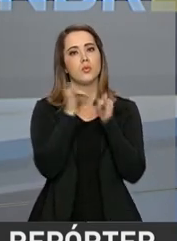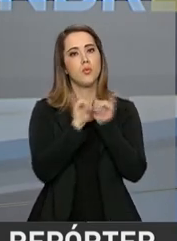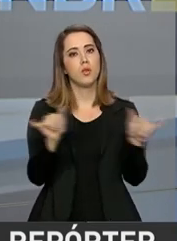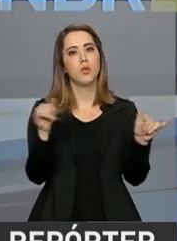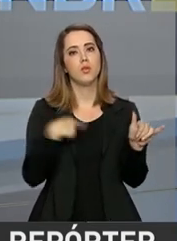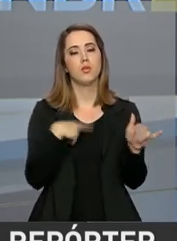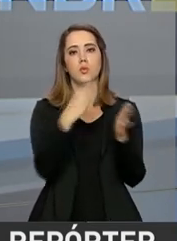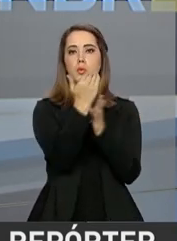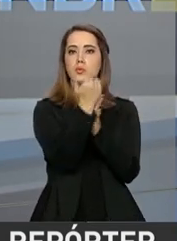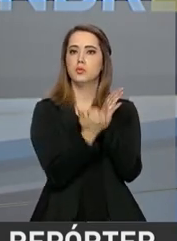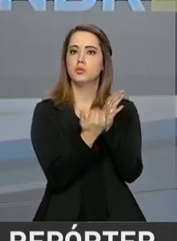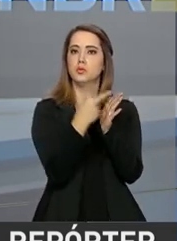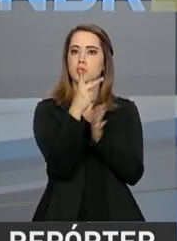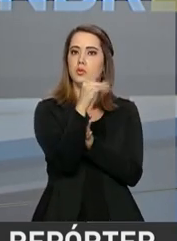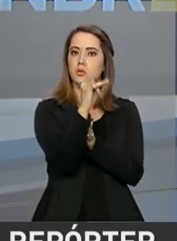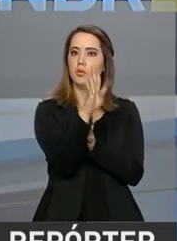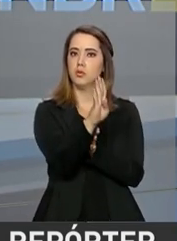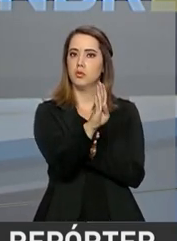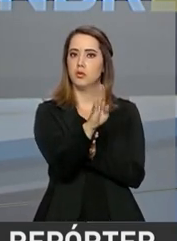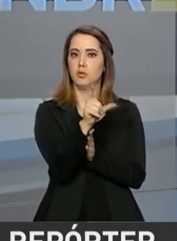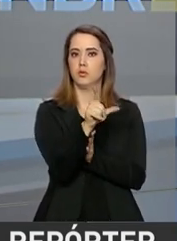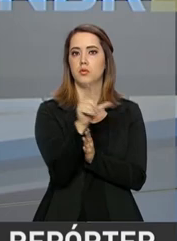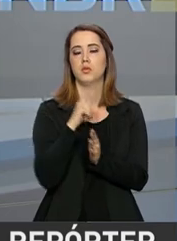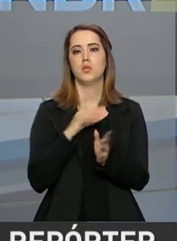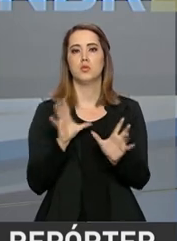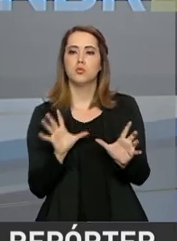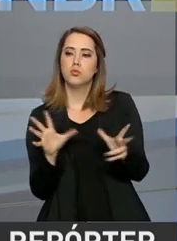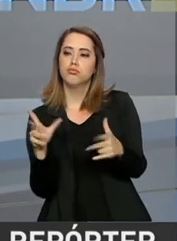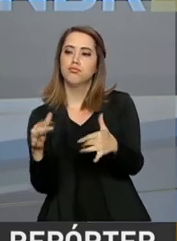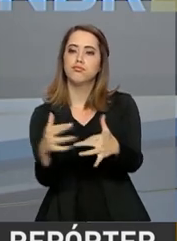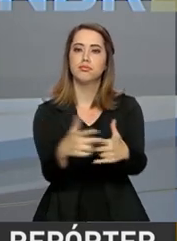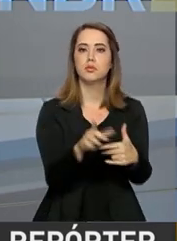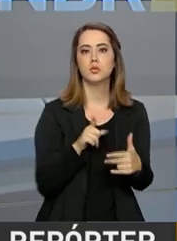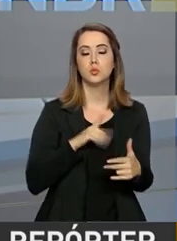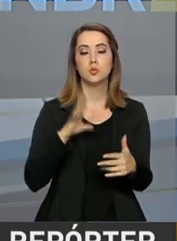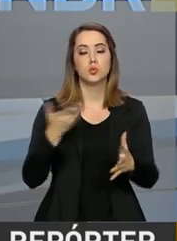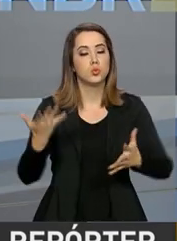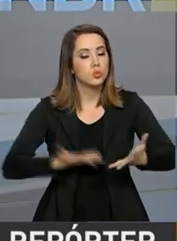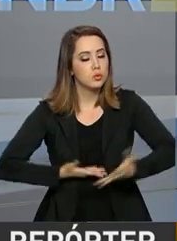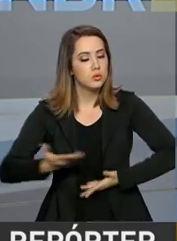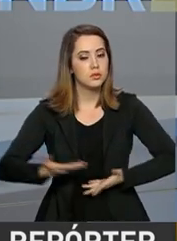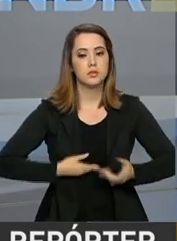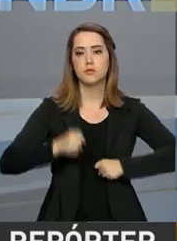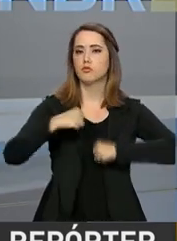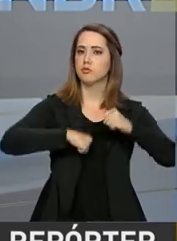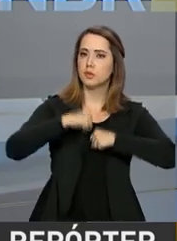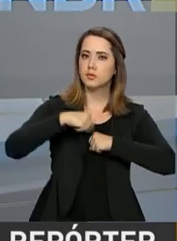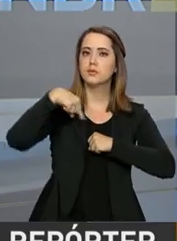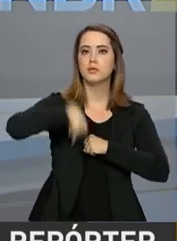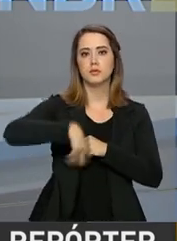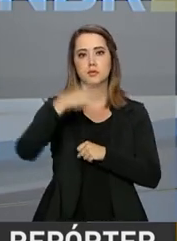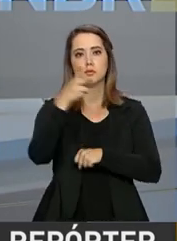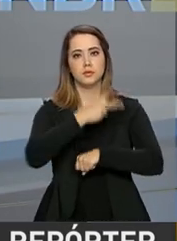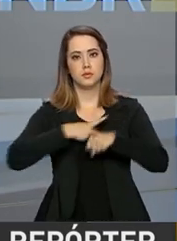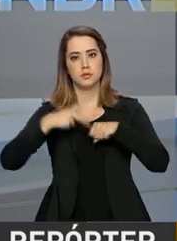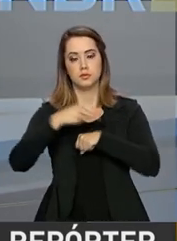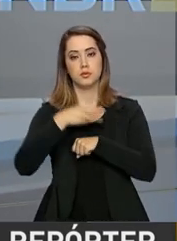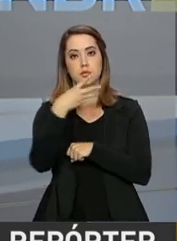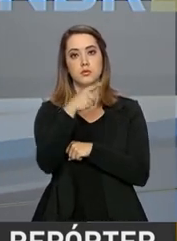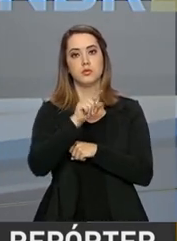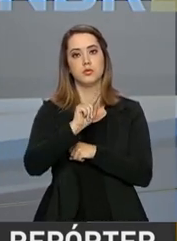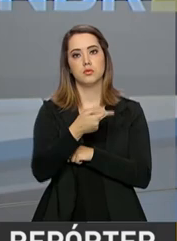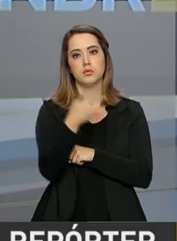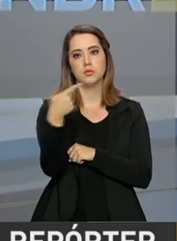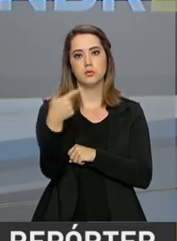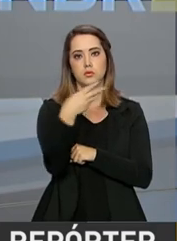queda no PIB o o produto interno bruto que é a soma de todos os bens e serviços produzidos no país deve ser de